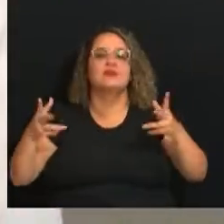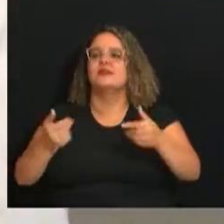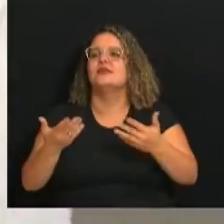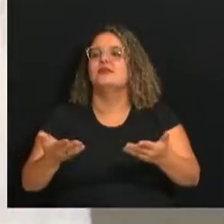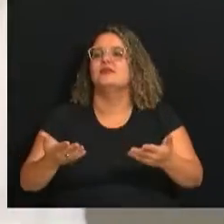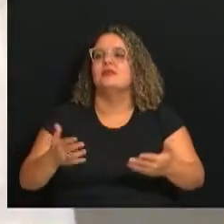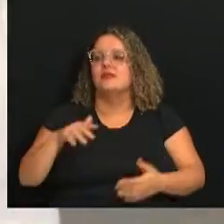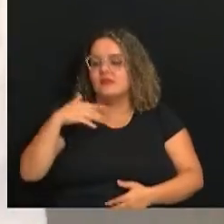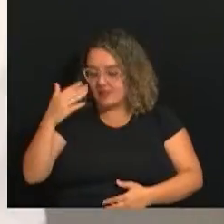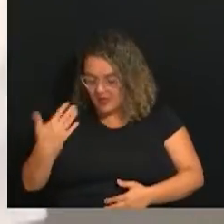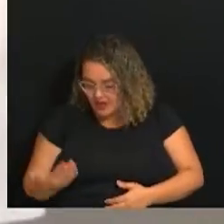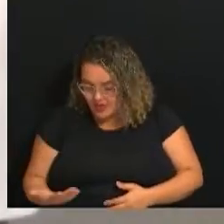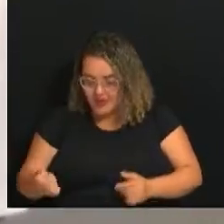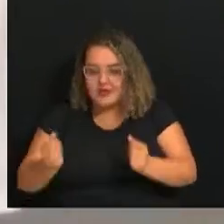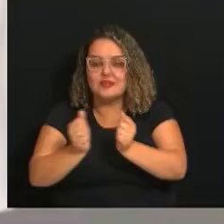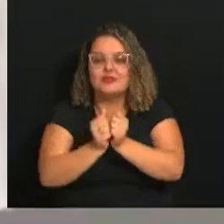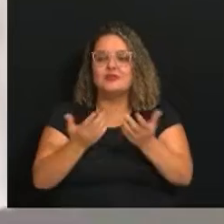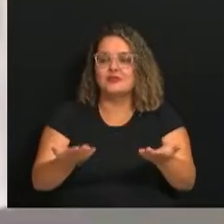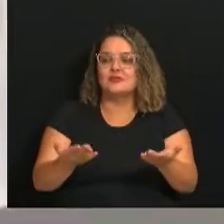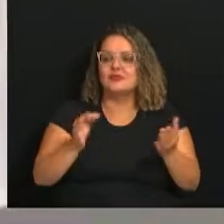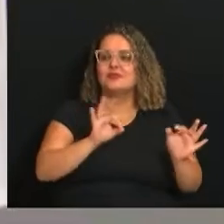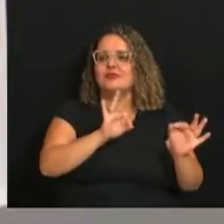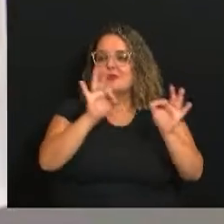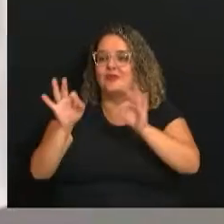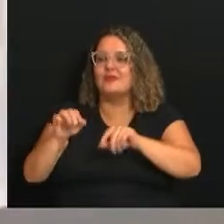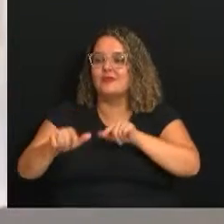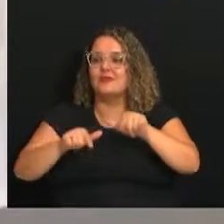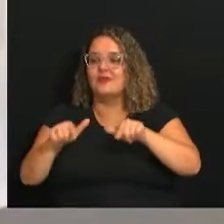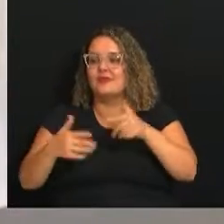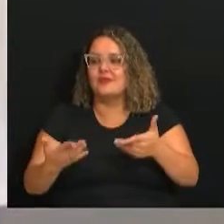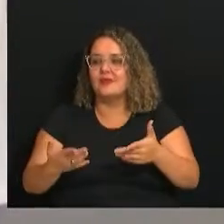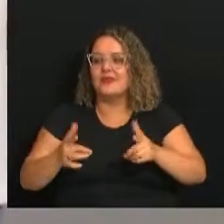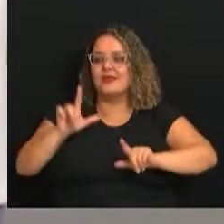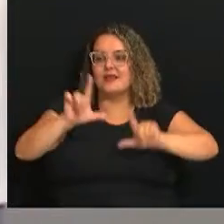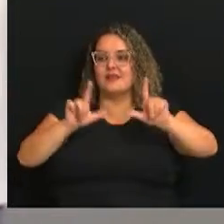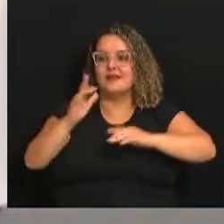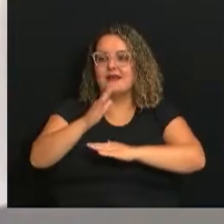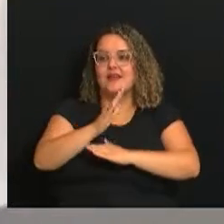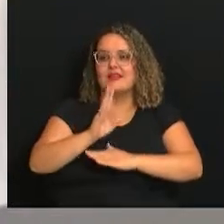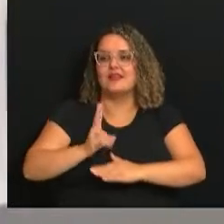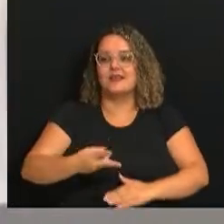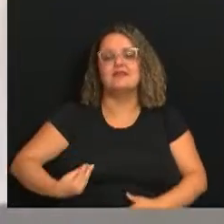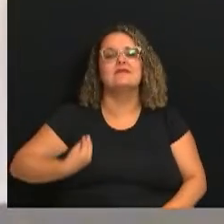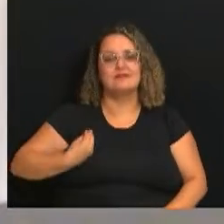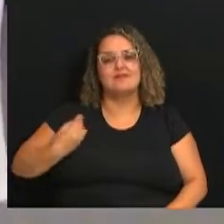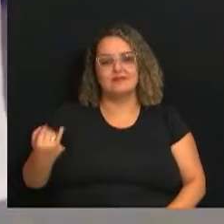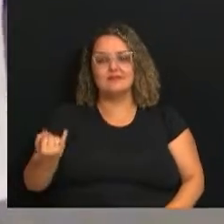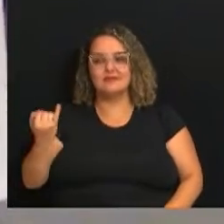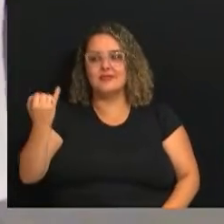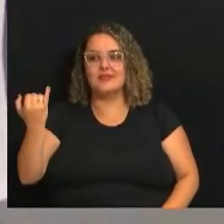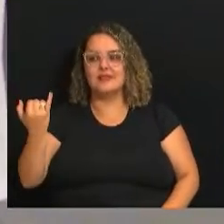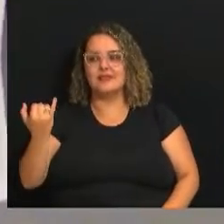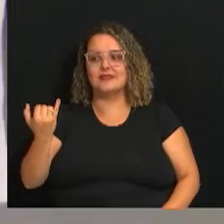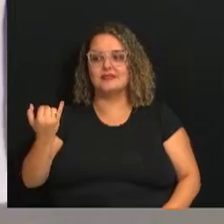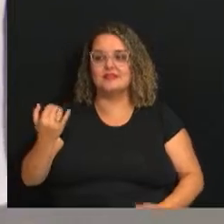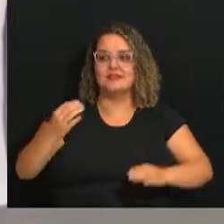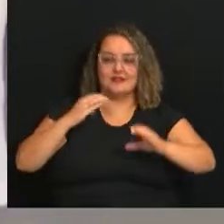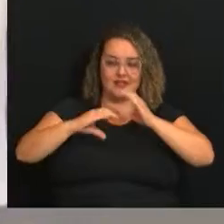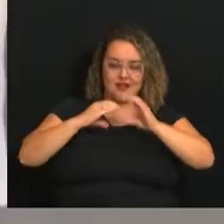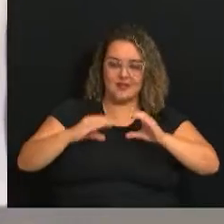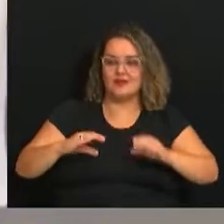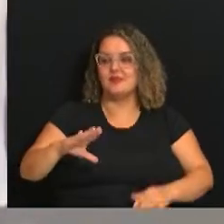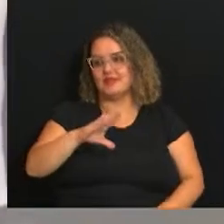quando escolhemos a cidade de Campinas por esse motivo que eu falei, ela imediatamente, de bate-pronto, já falou: eu já tenho lugar. Vou ligar para o TC. Vou